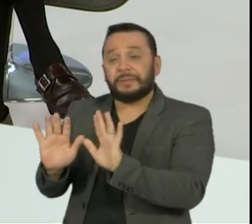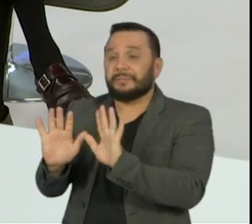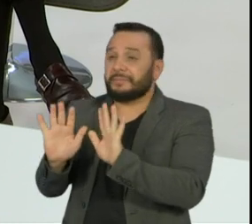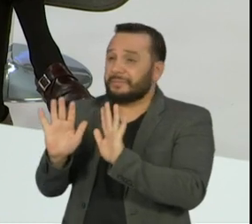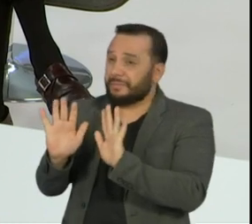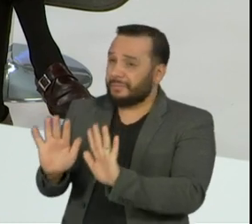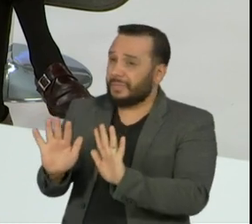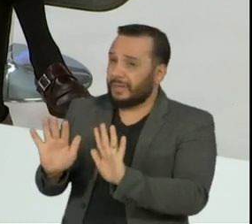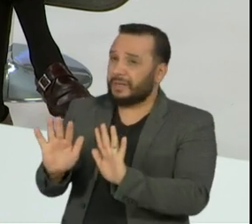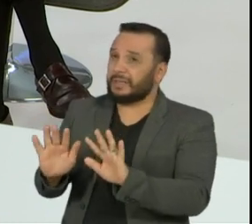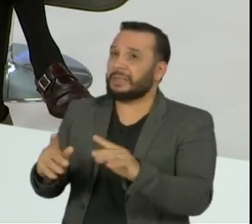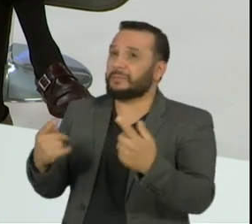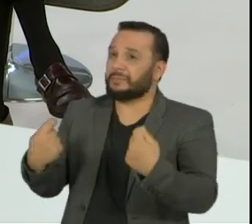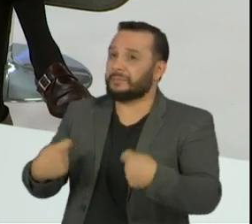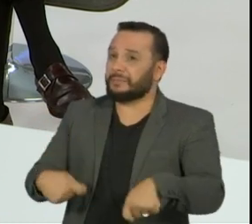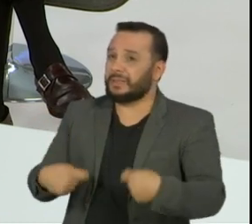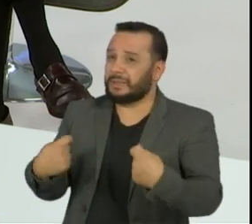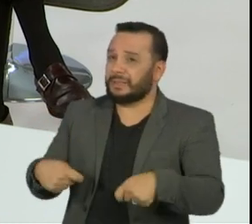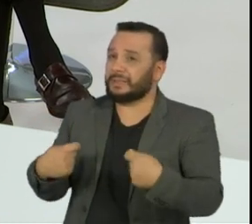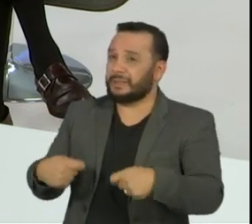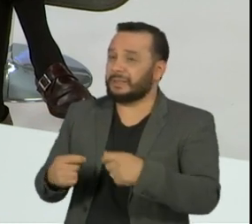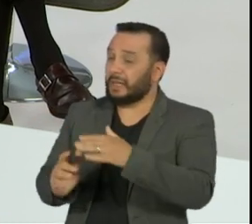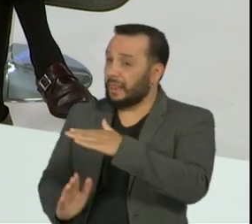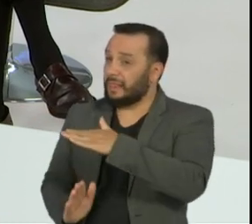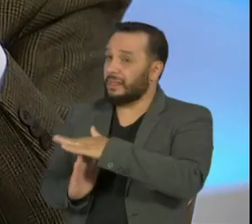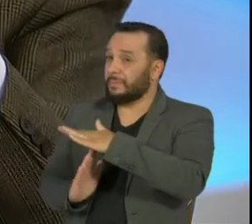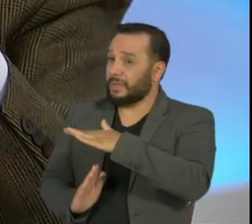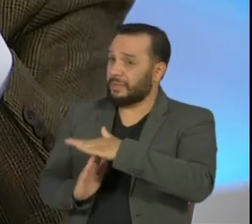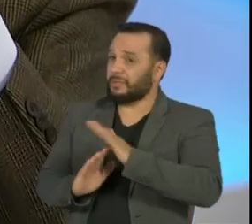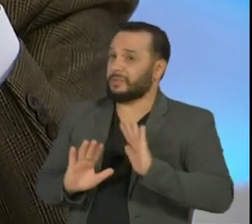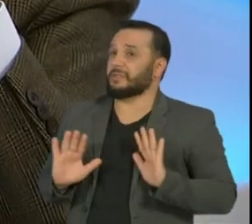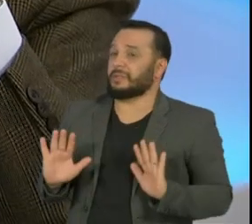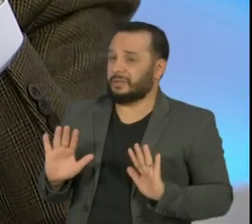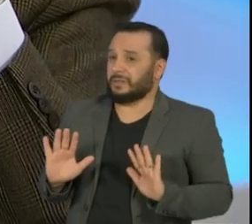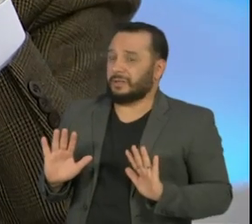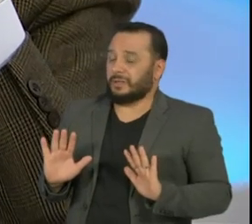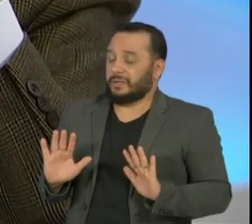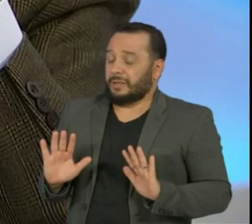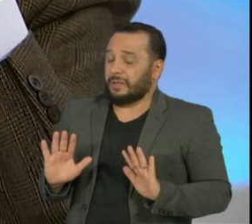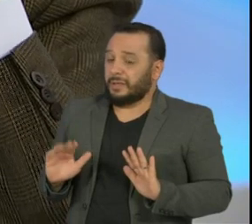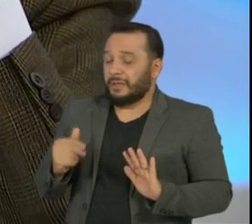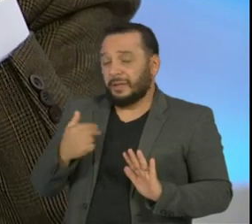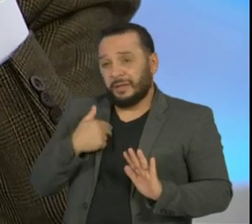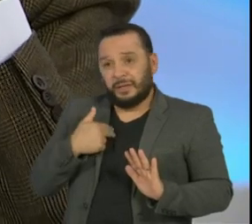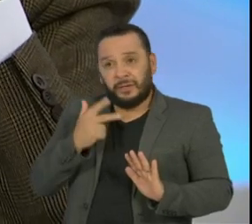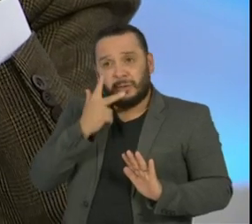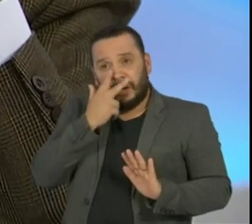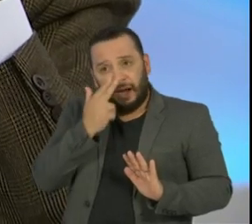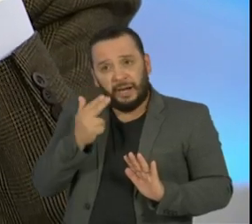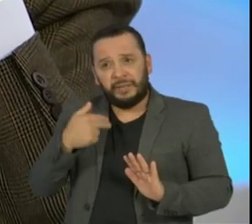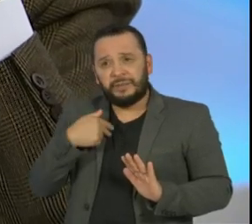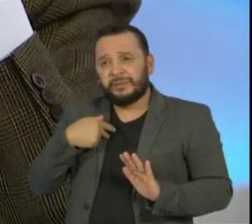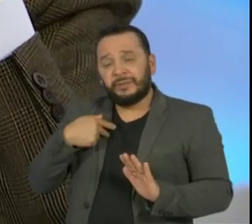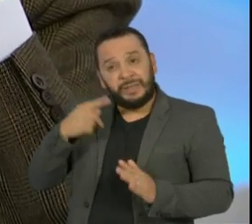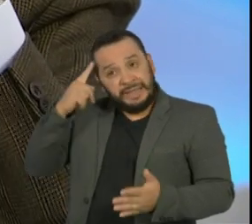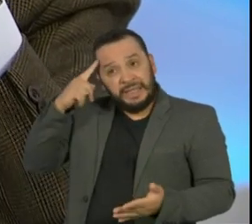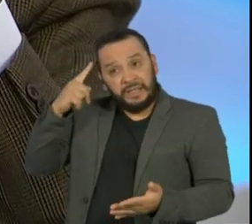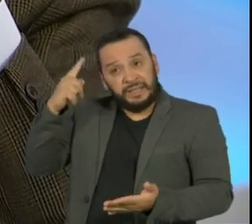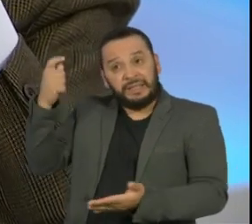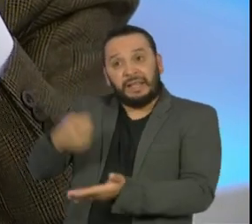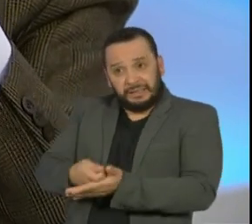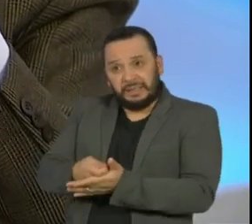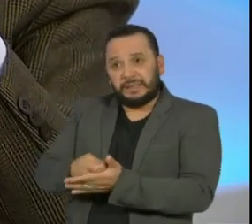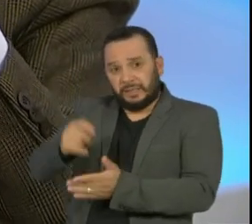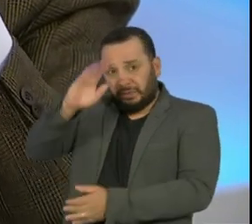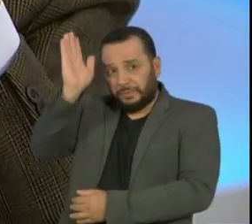deveria ter um certo limite o que eu acho é que tendo tomadas posições que o